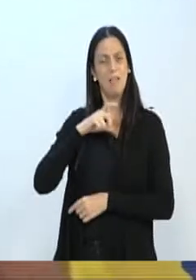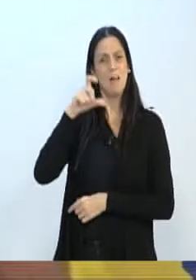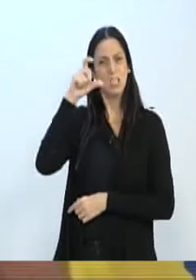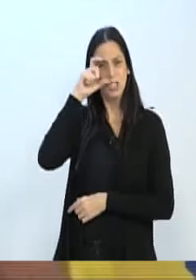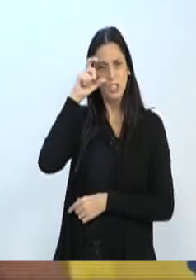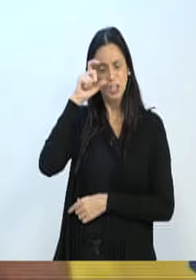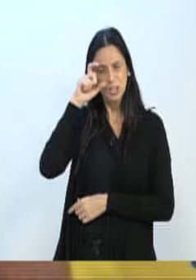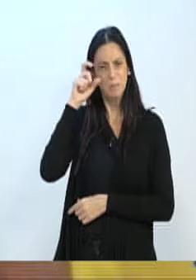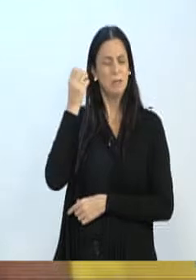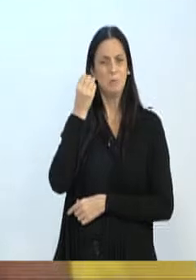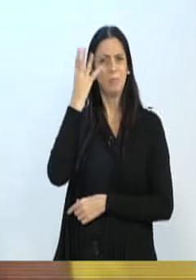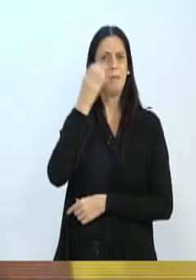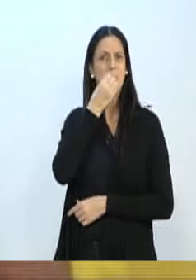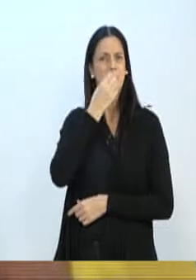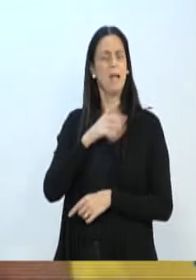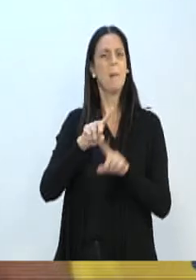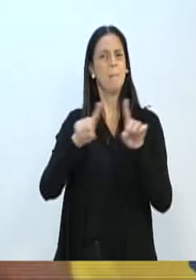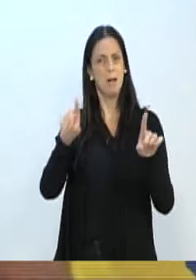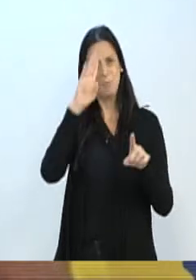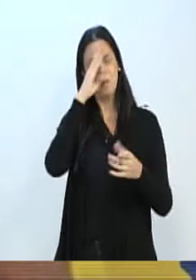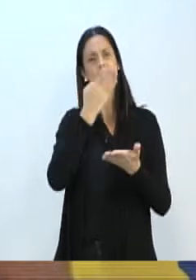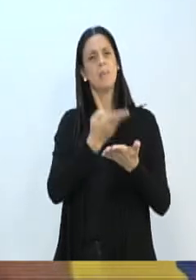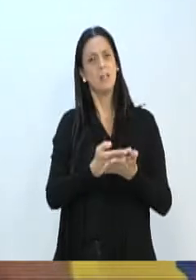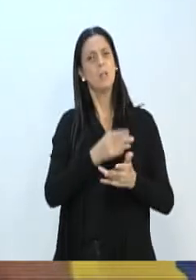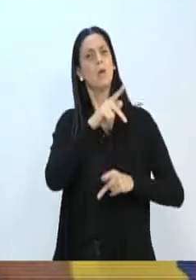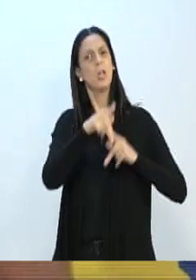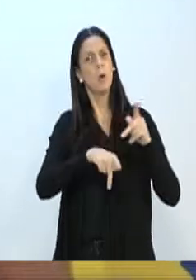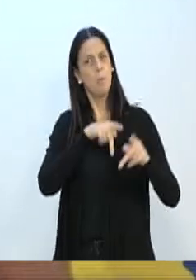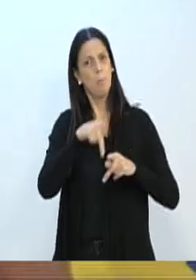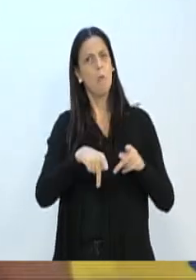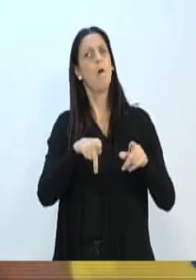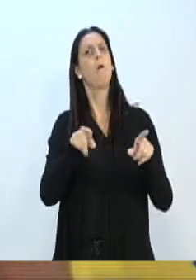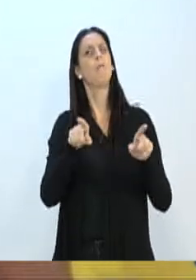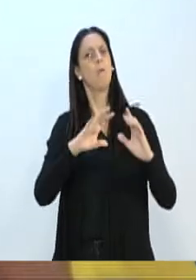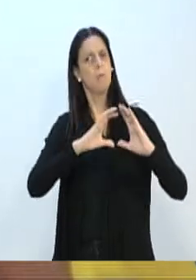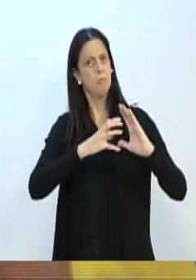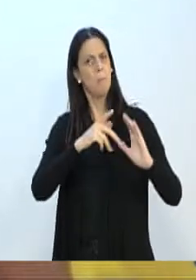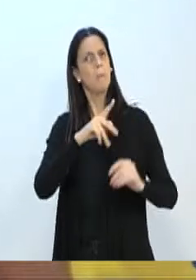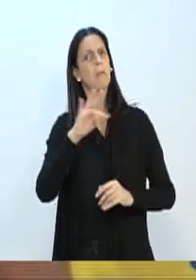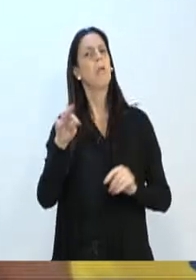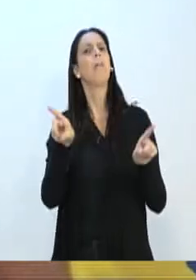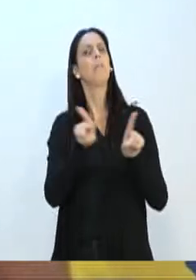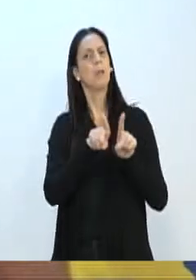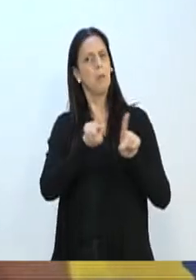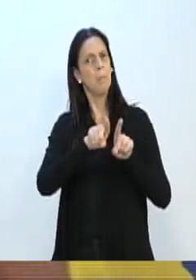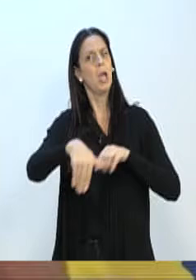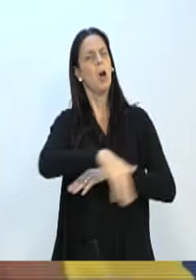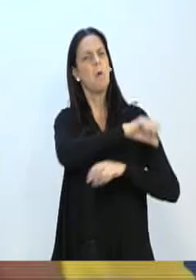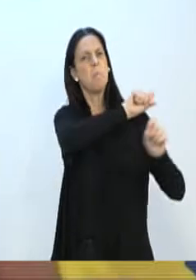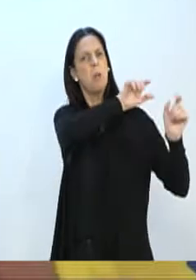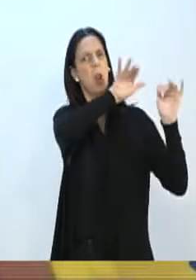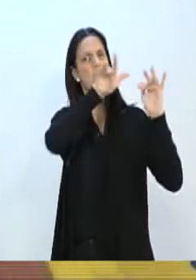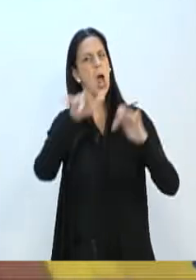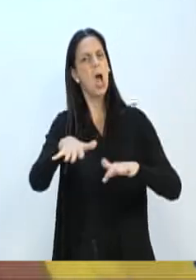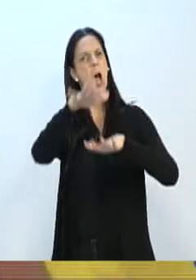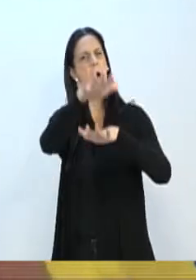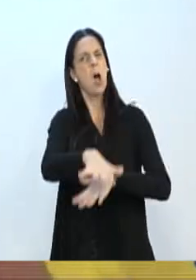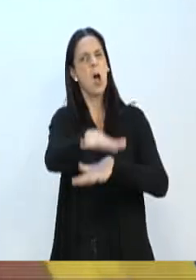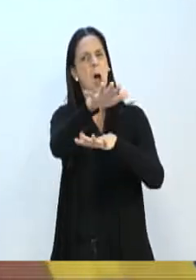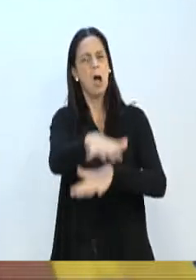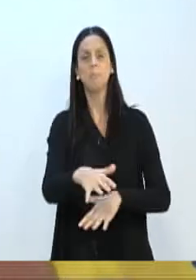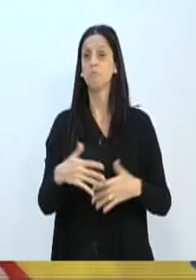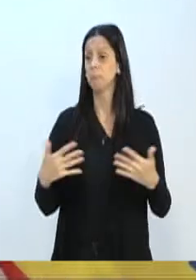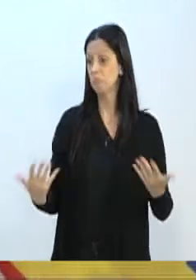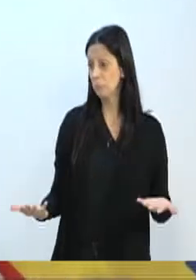eu não estou lembrado, mas eu acredito que o povo também foi para as ruas, vereador Adriano Pereira, naquela ocasião. também foi para as ruas. Então o manifesto é